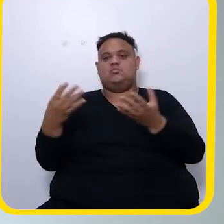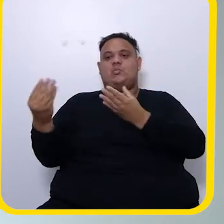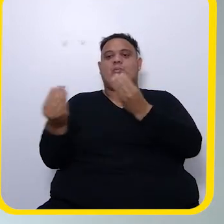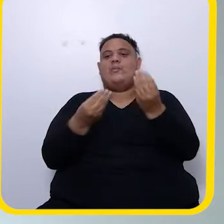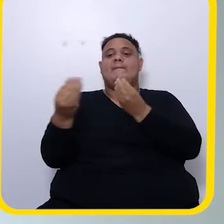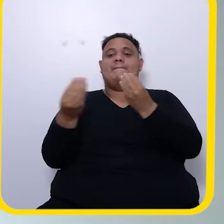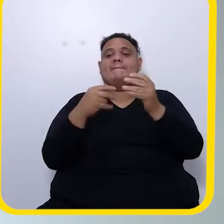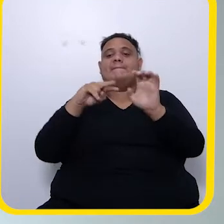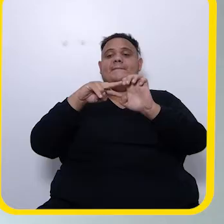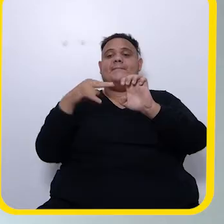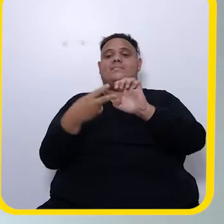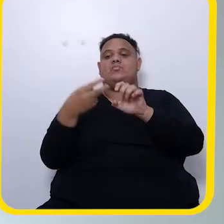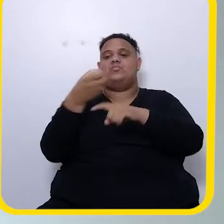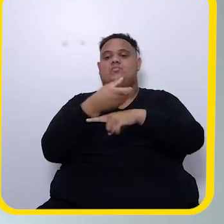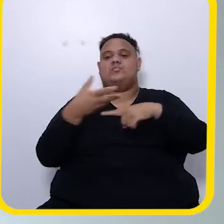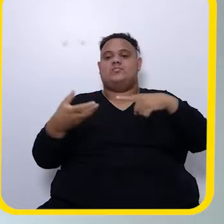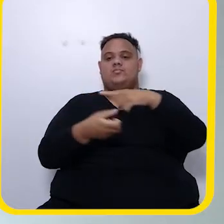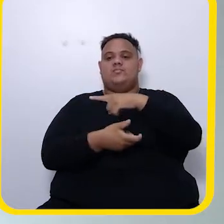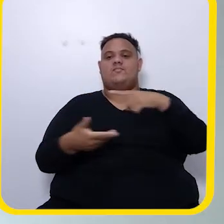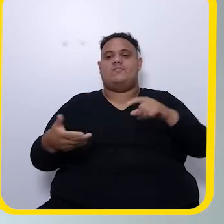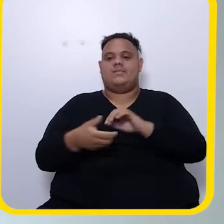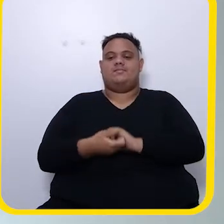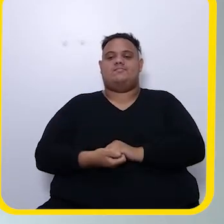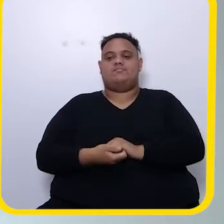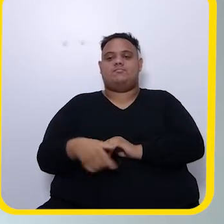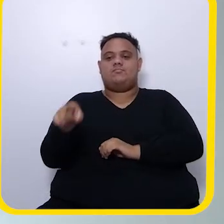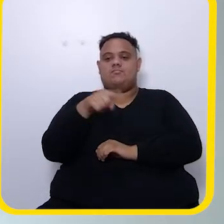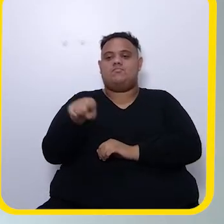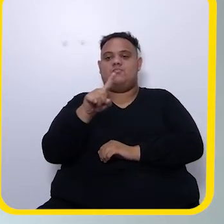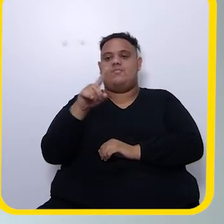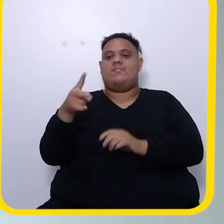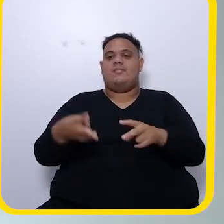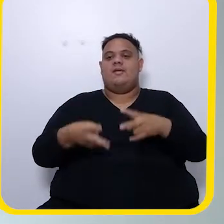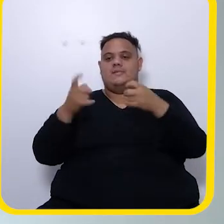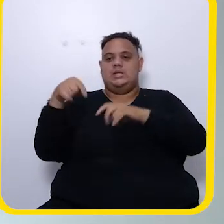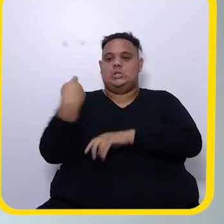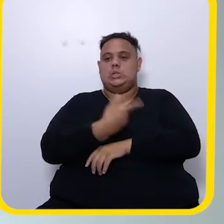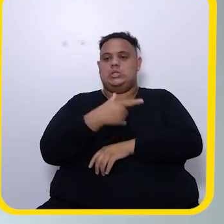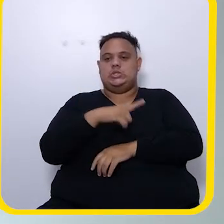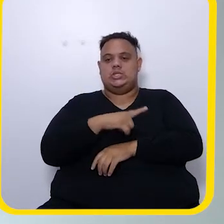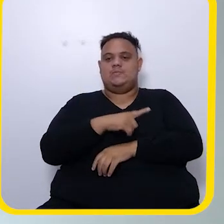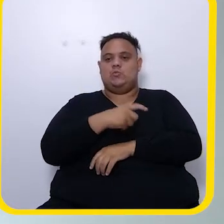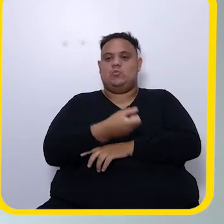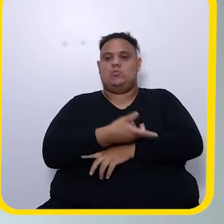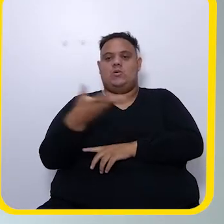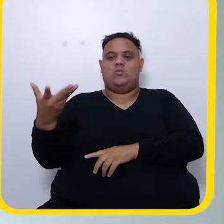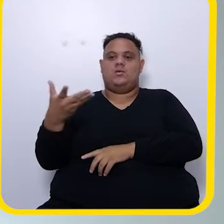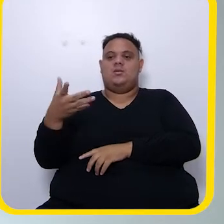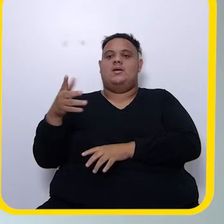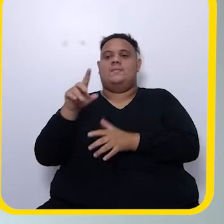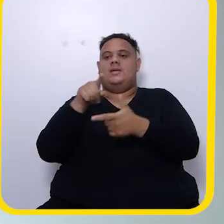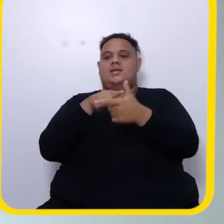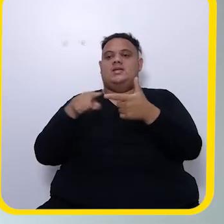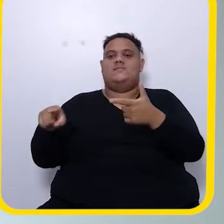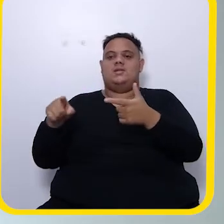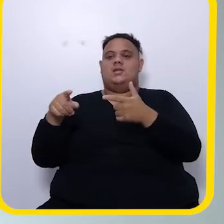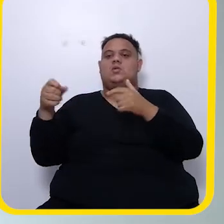funciona uma equação fracionária. Você percebe que nós temos uma quantidade para dividir